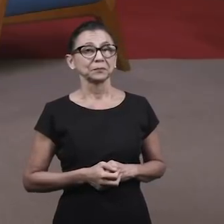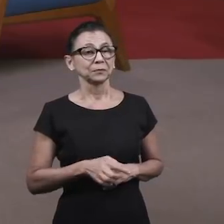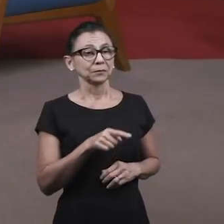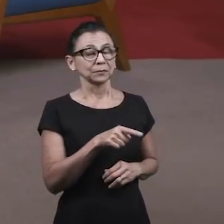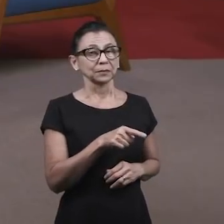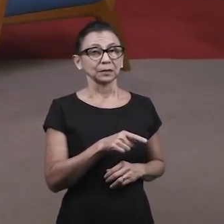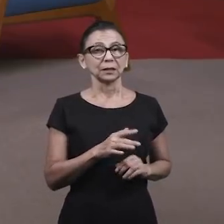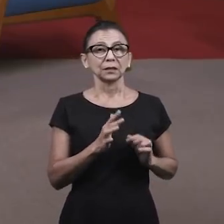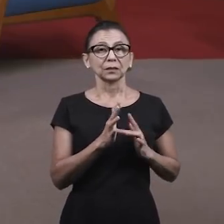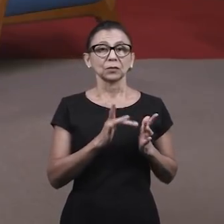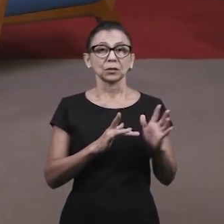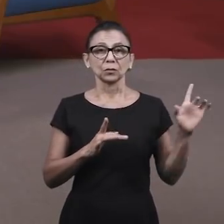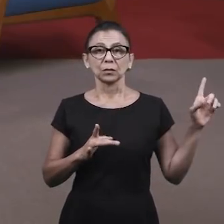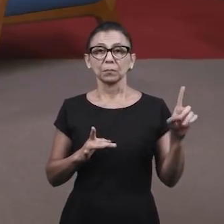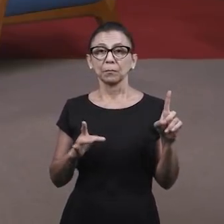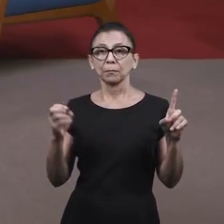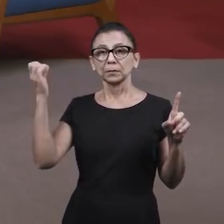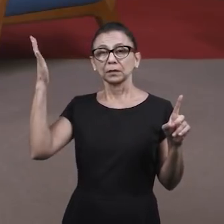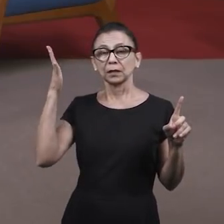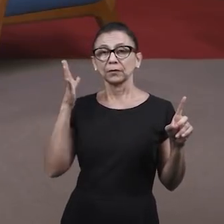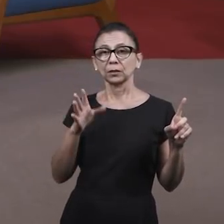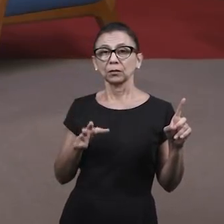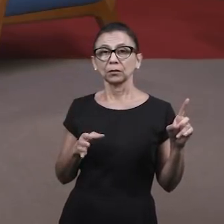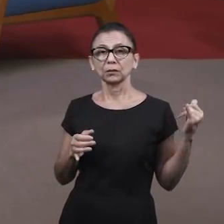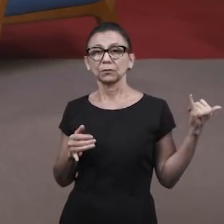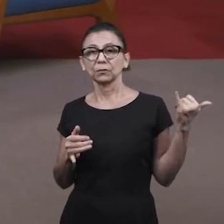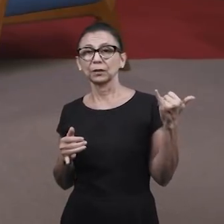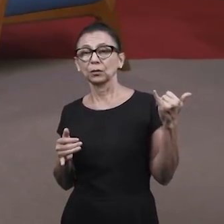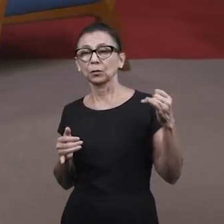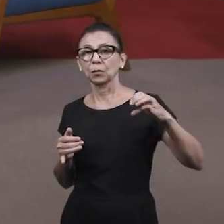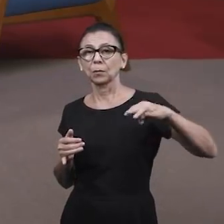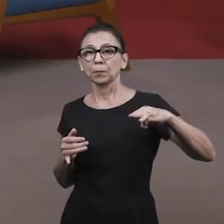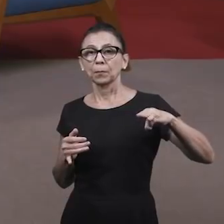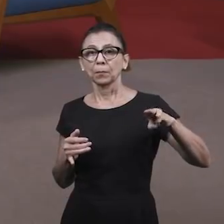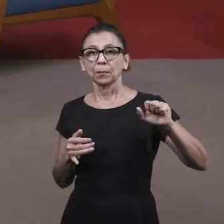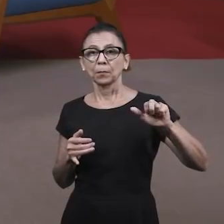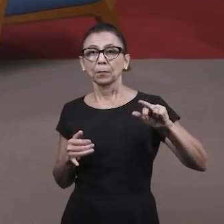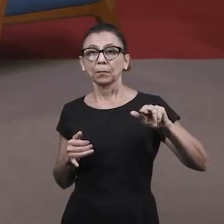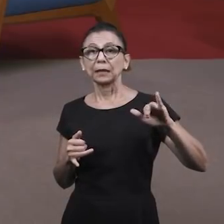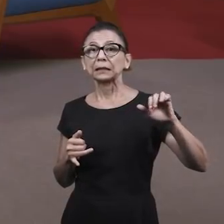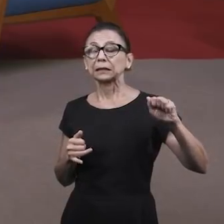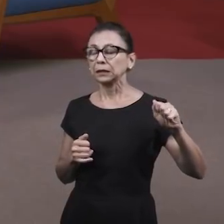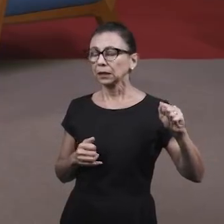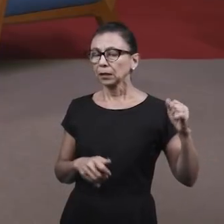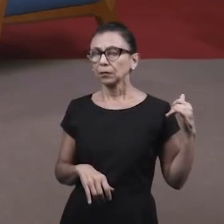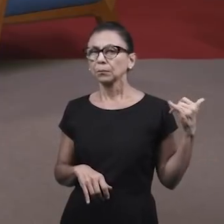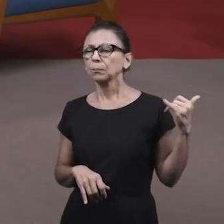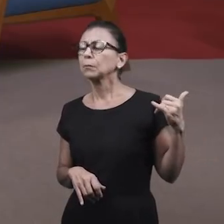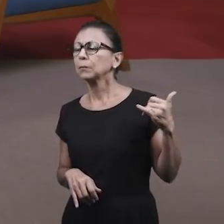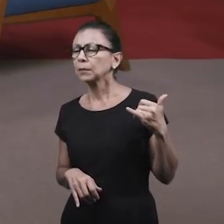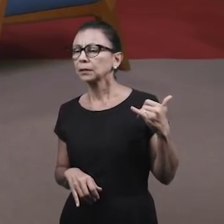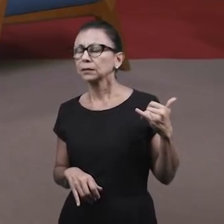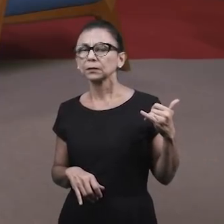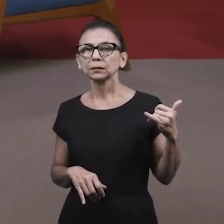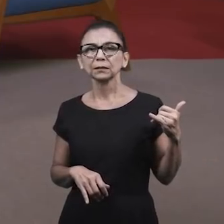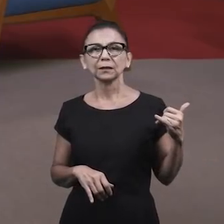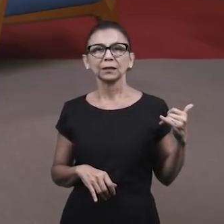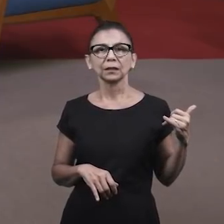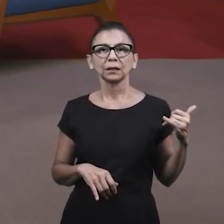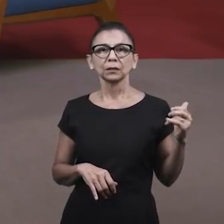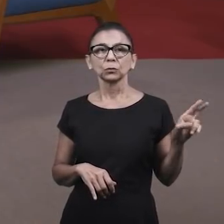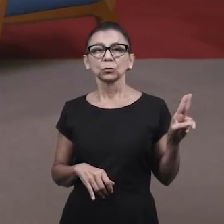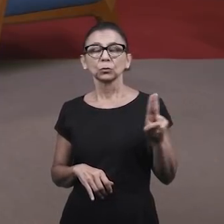estava chorando porque estava buscando o Senhor Jesus e ela não estava encontrando. Então Jesus sabe o motivo do choro